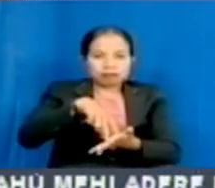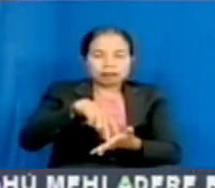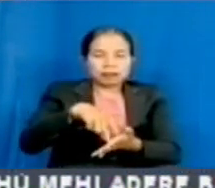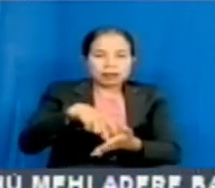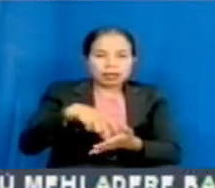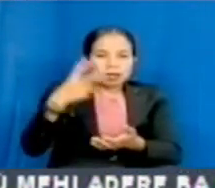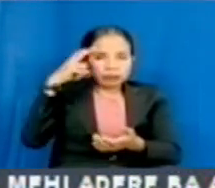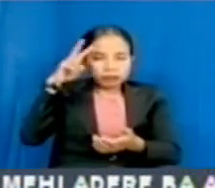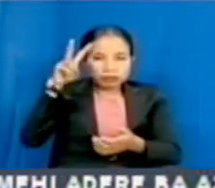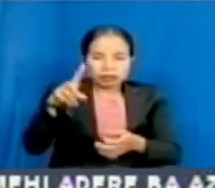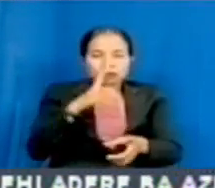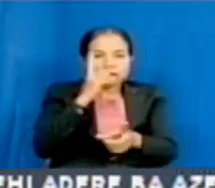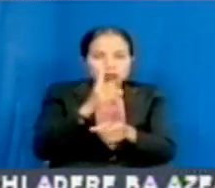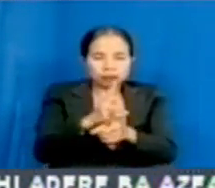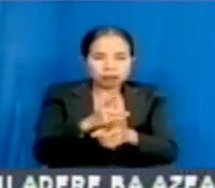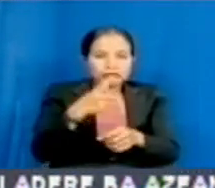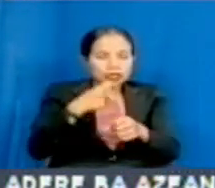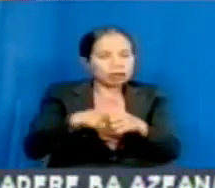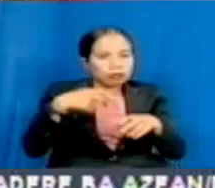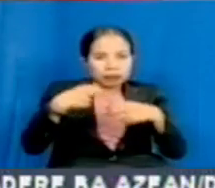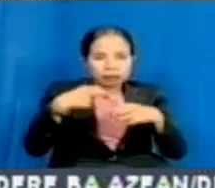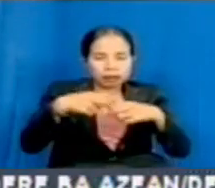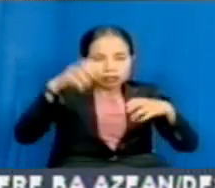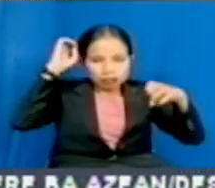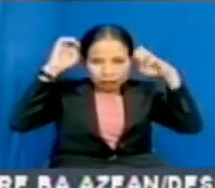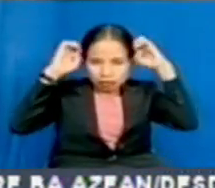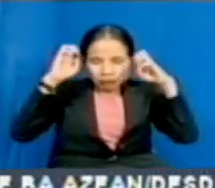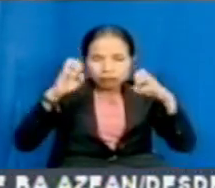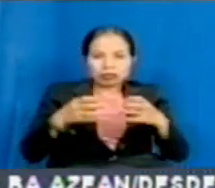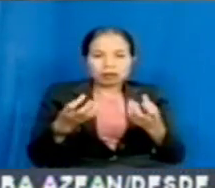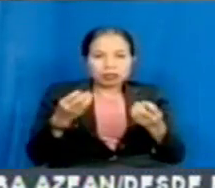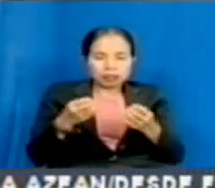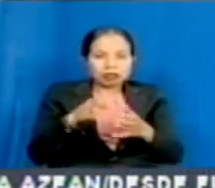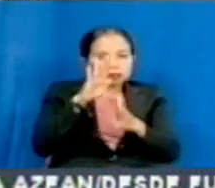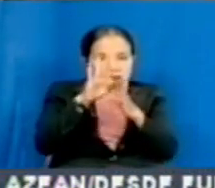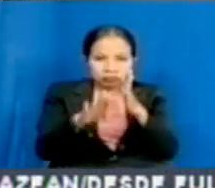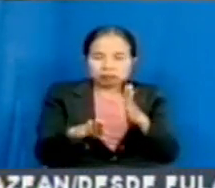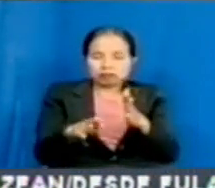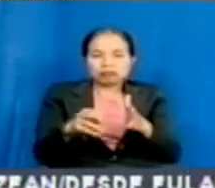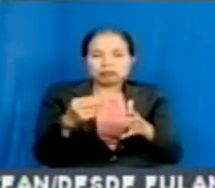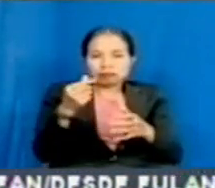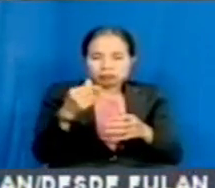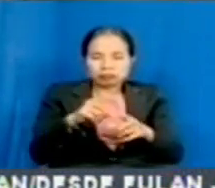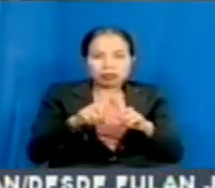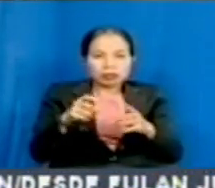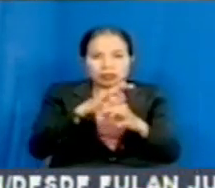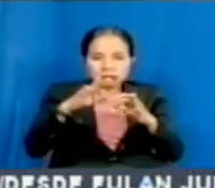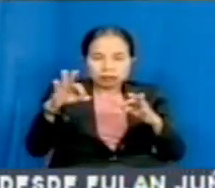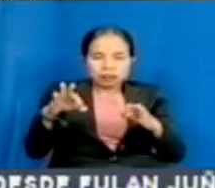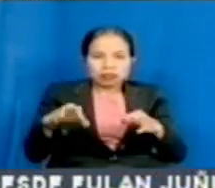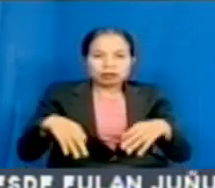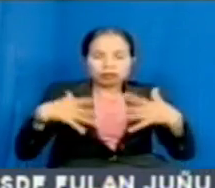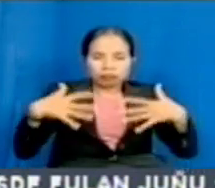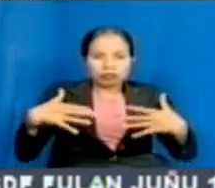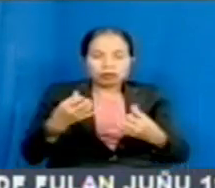claro, embora numa situação difícil, com a educação bem, que a maioria quase mínimo que teve, mas foi espírito, luta com a